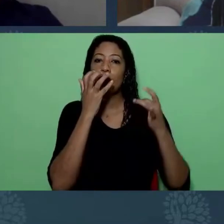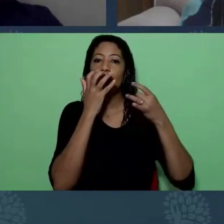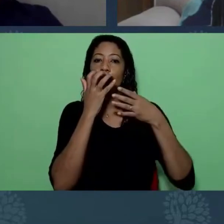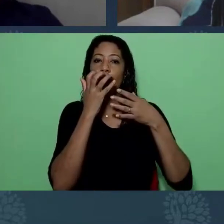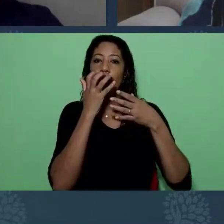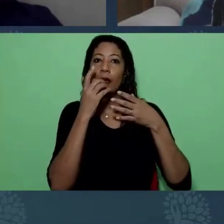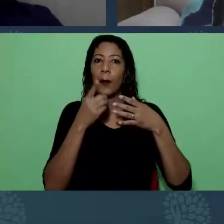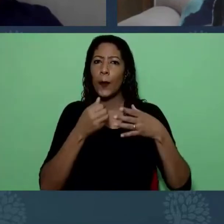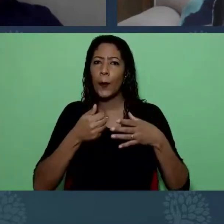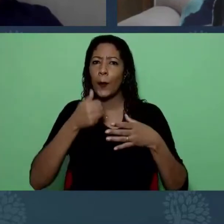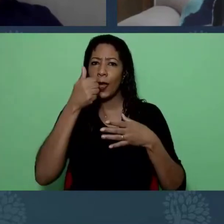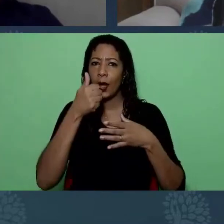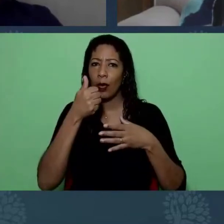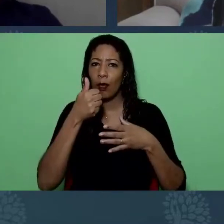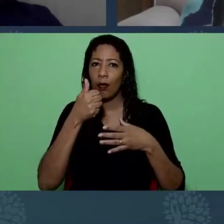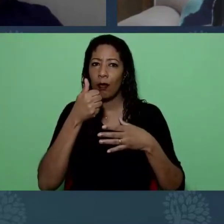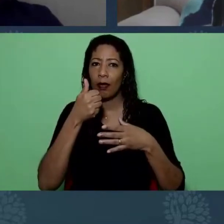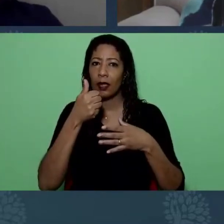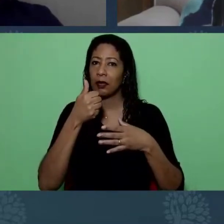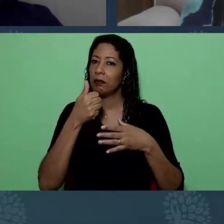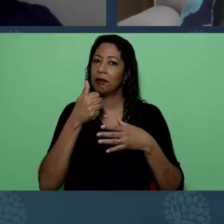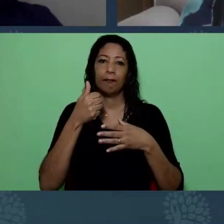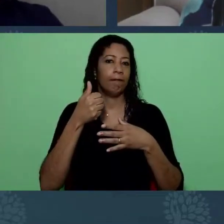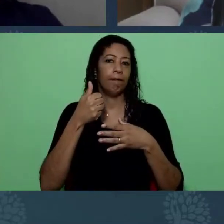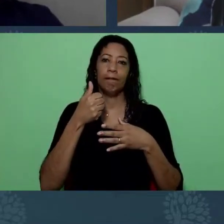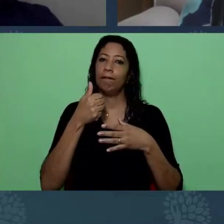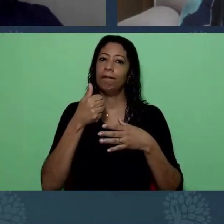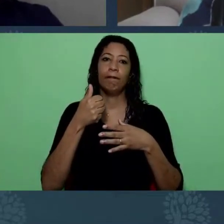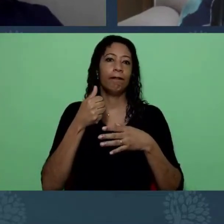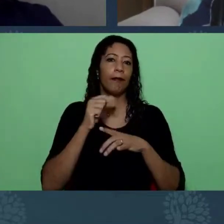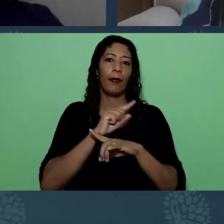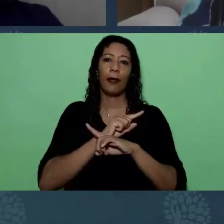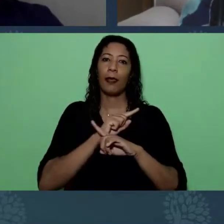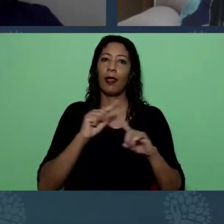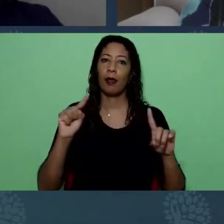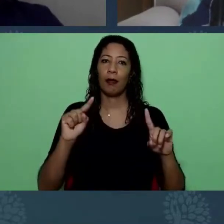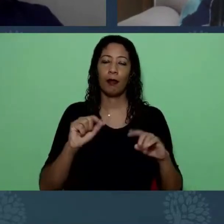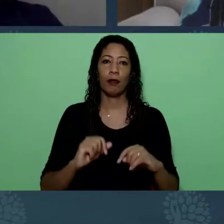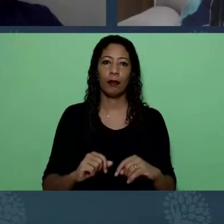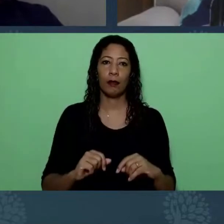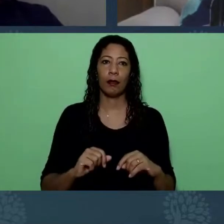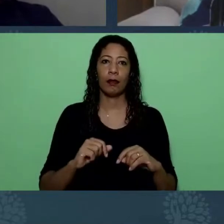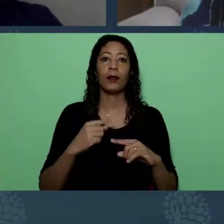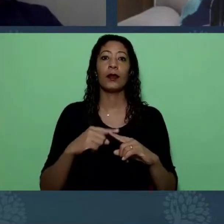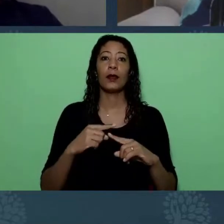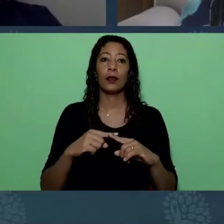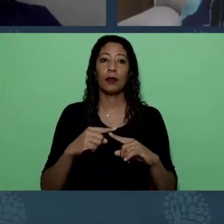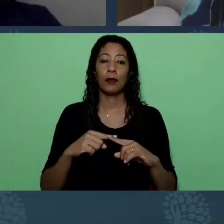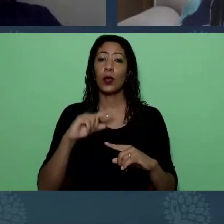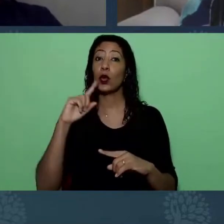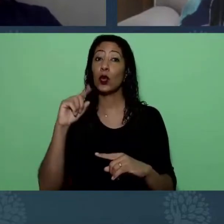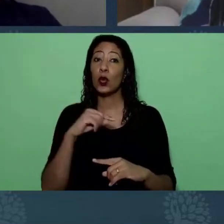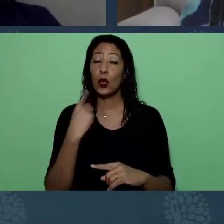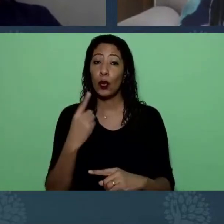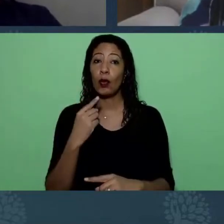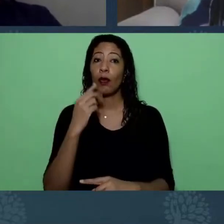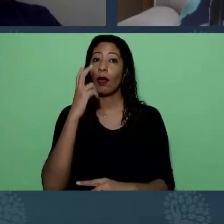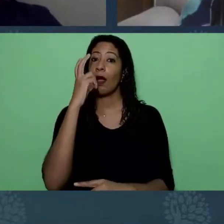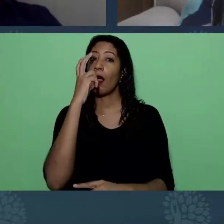Bruna, em hipótese alguma, não. Na verdade, todas as vias inalatórias que a gente usa são